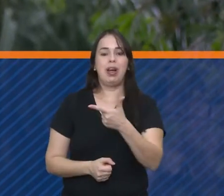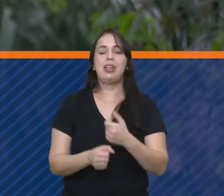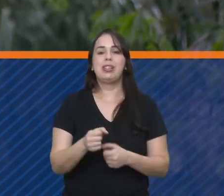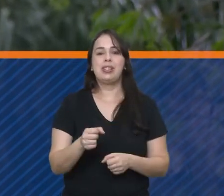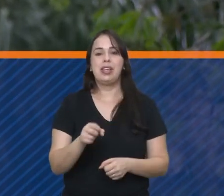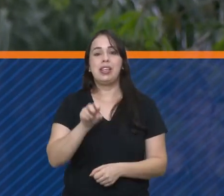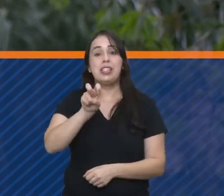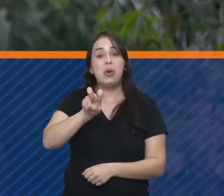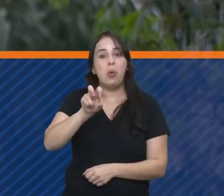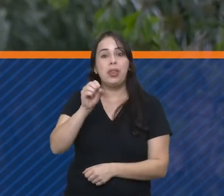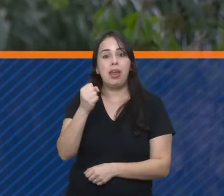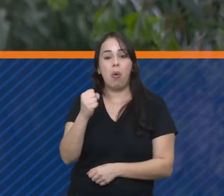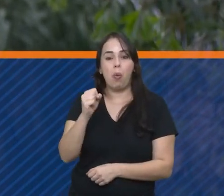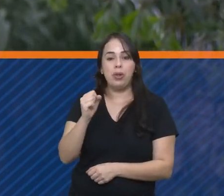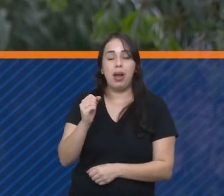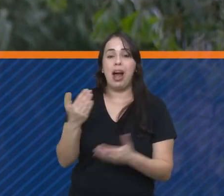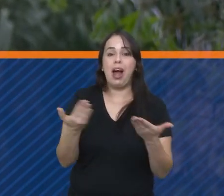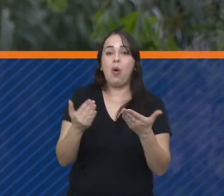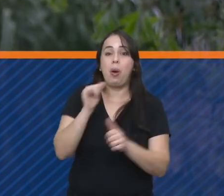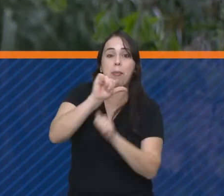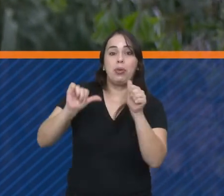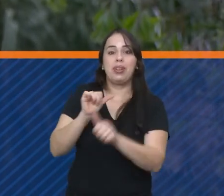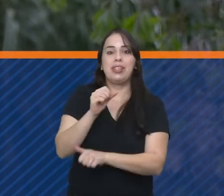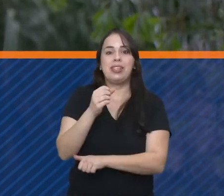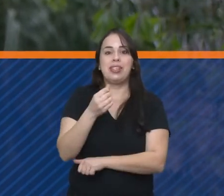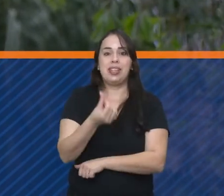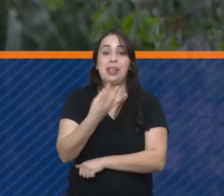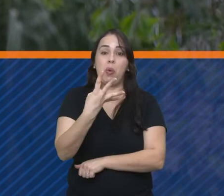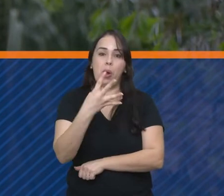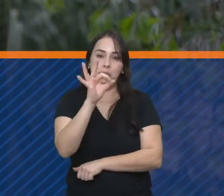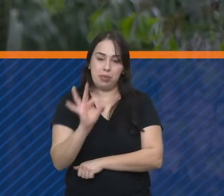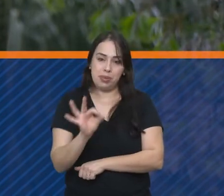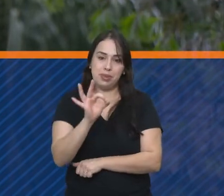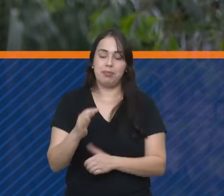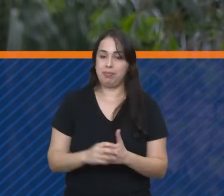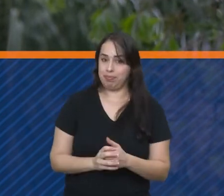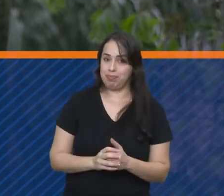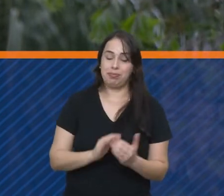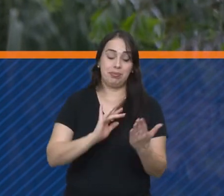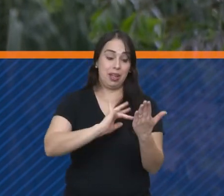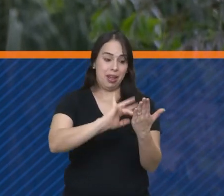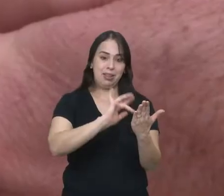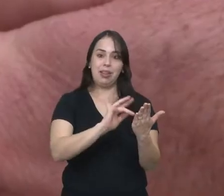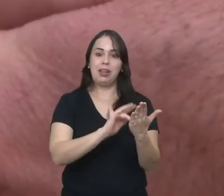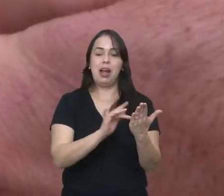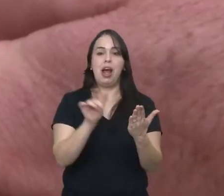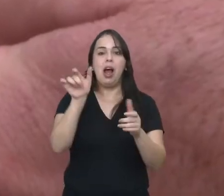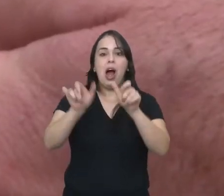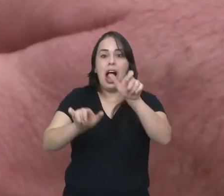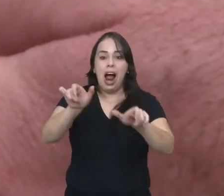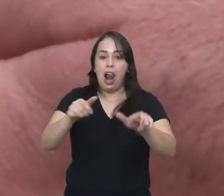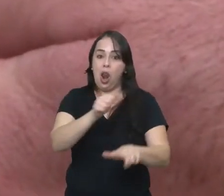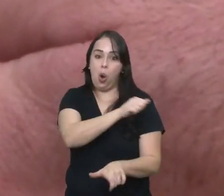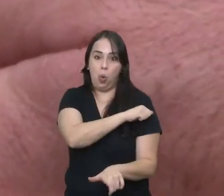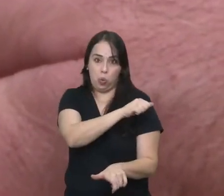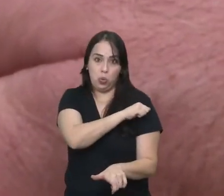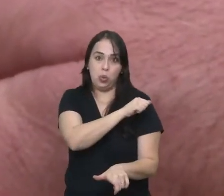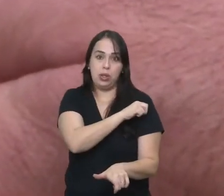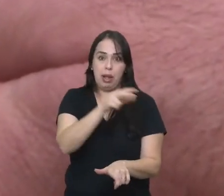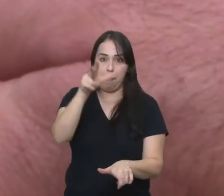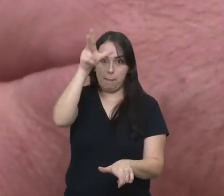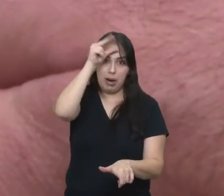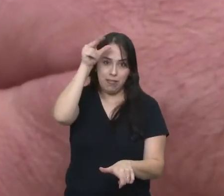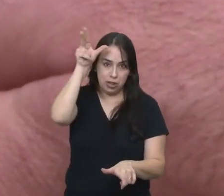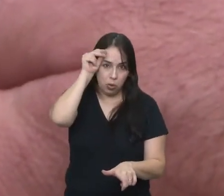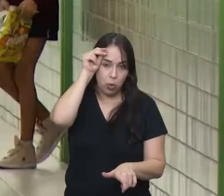internet pelos telefones celulares passou de 58% para 64%. E foi justamente por meio dos